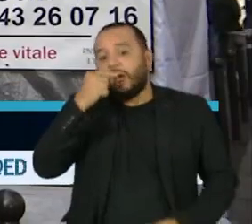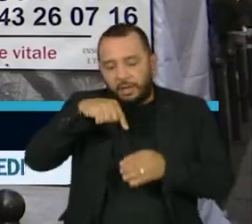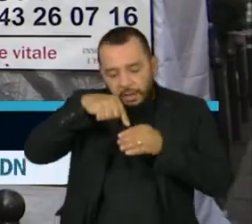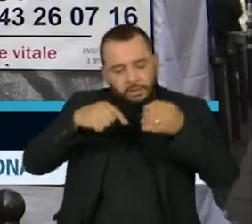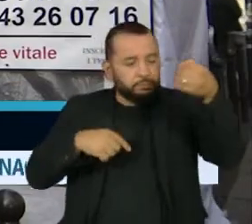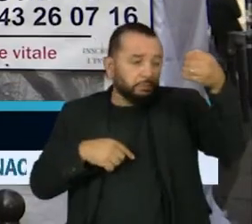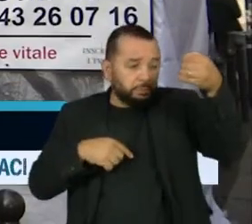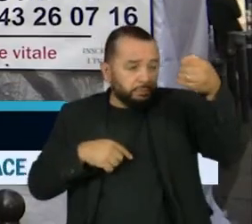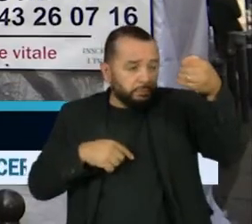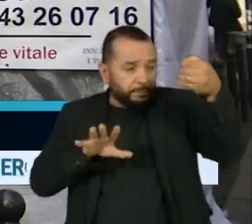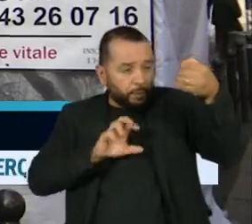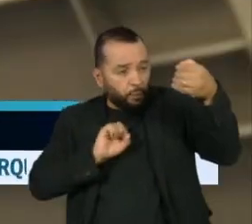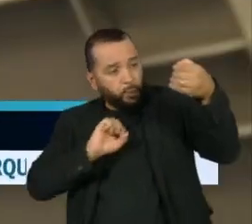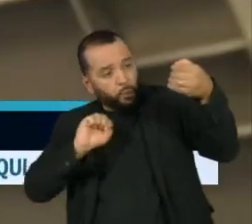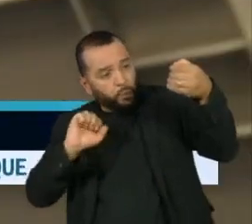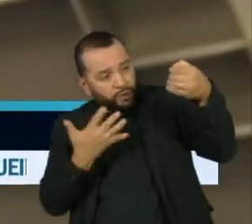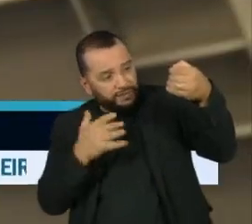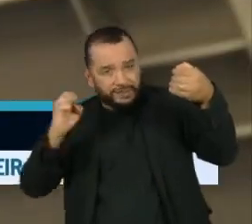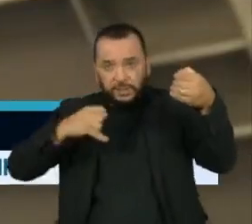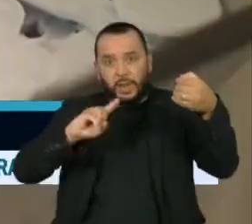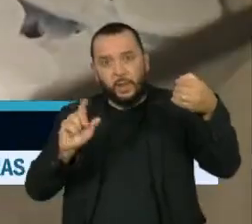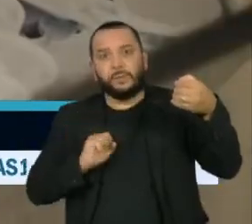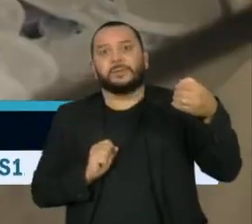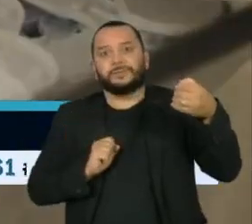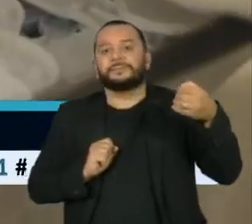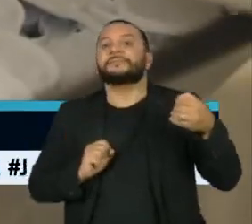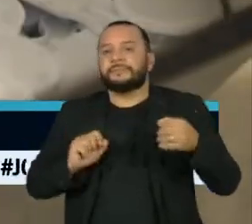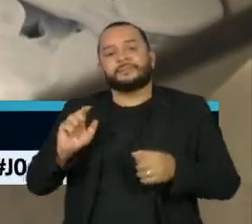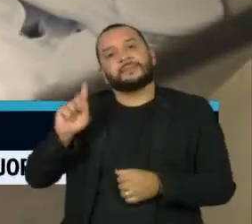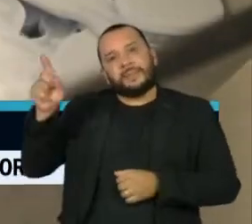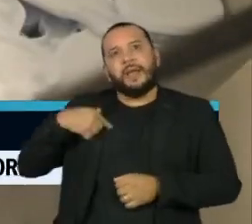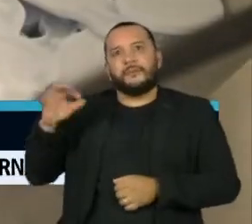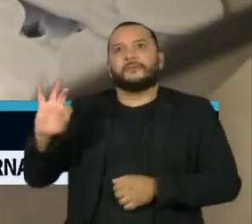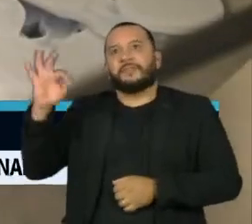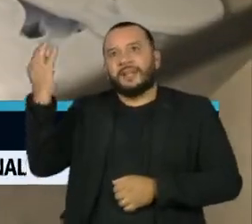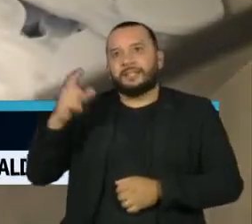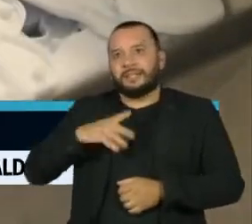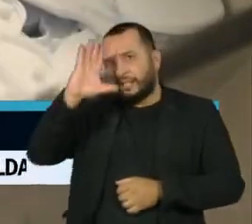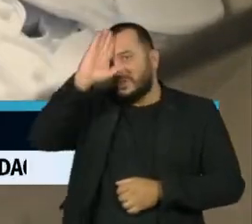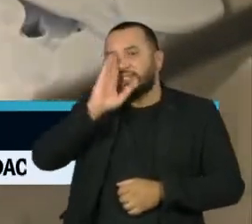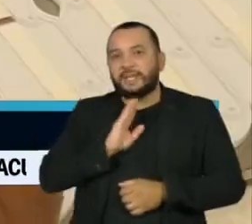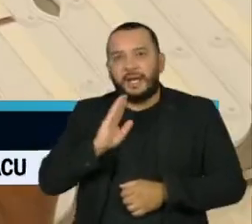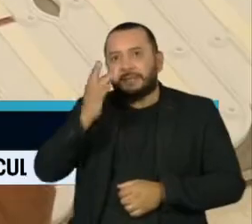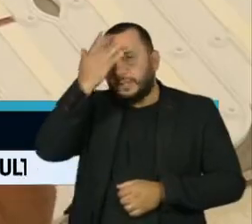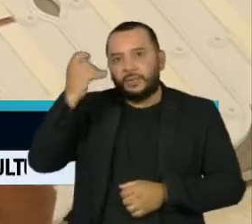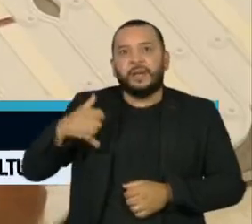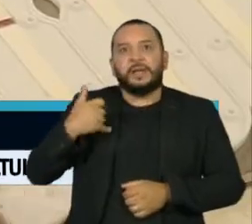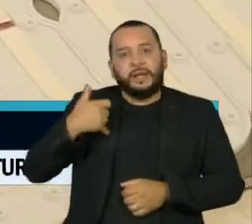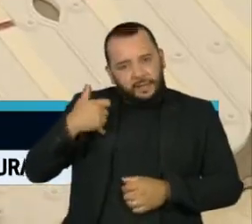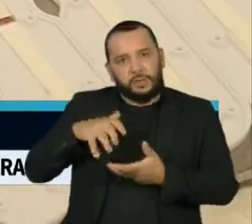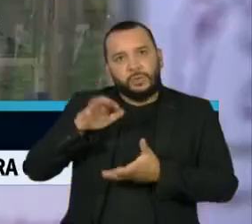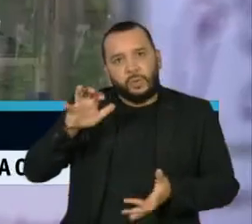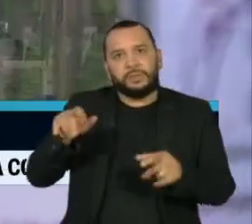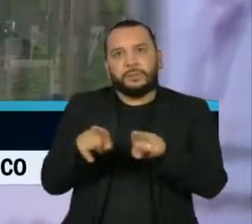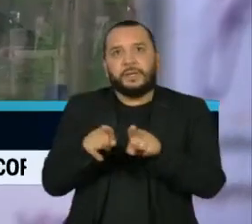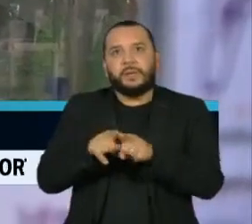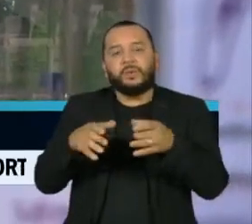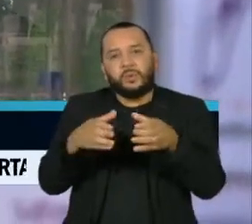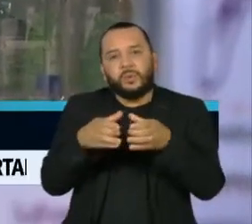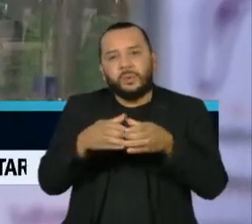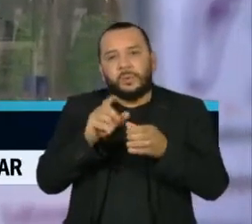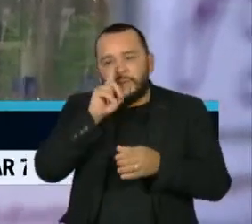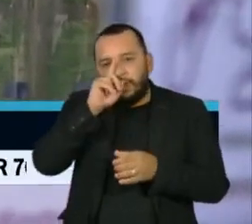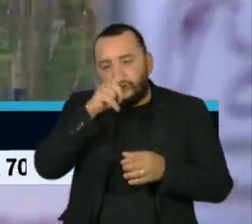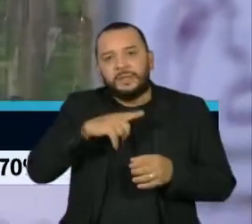um dos países mais atingidos, o governo está oferecendo autotestes de graça para idosos e pessoas em grupo de risco. A